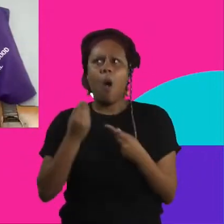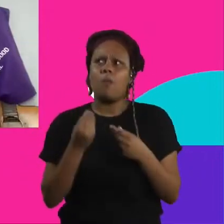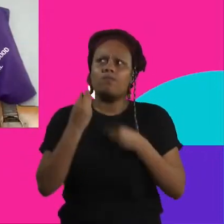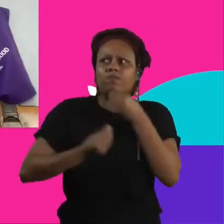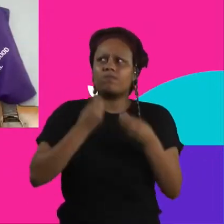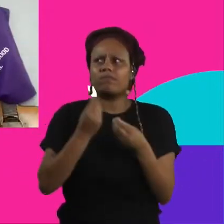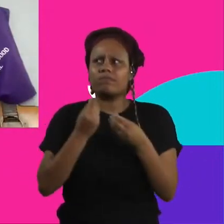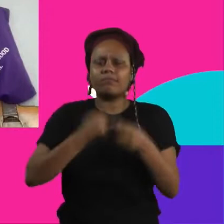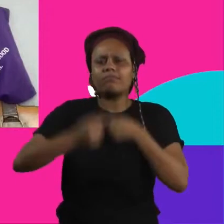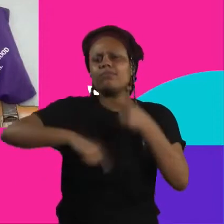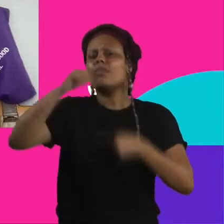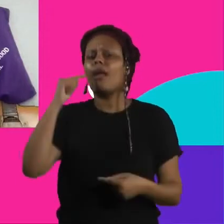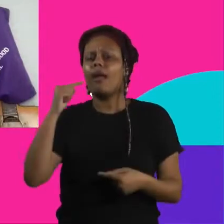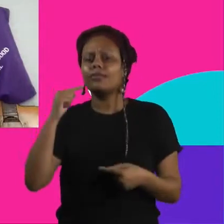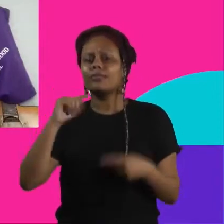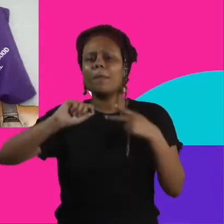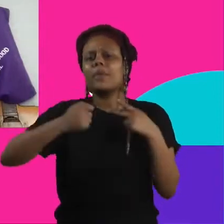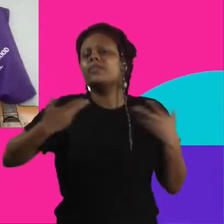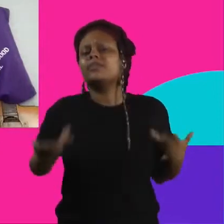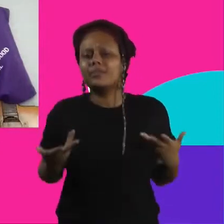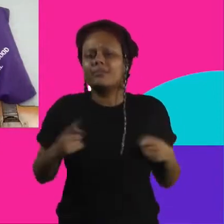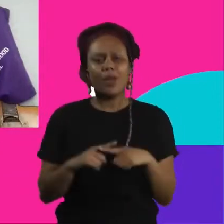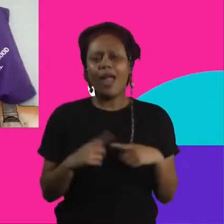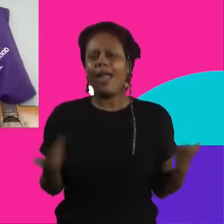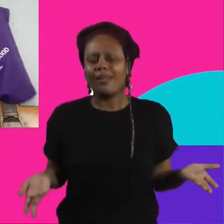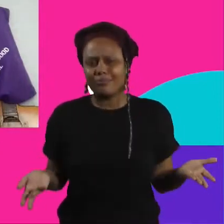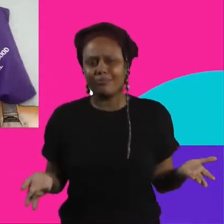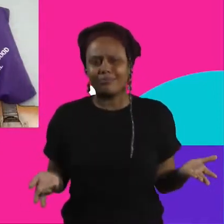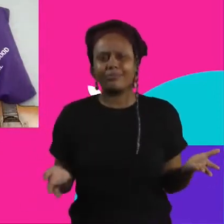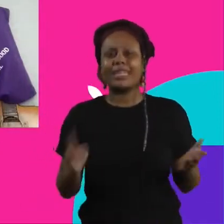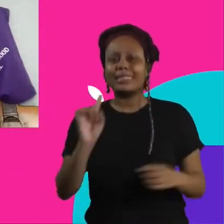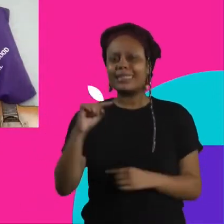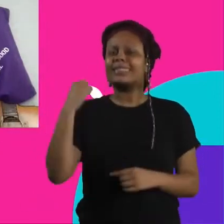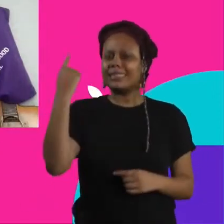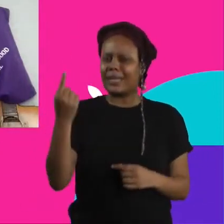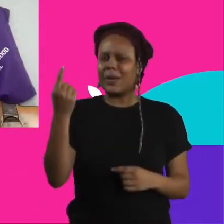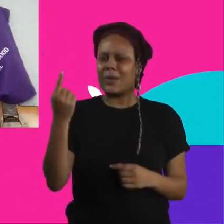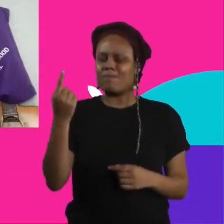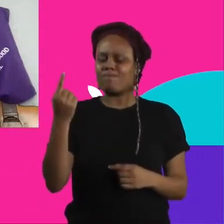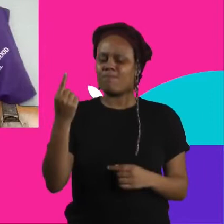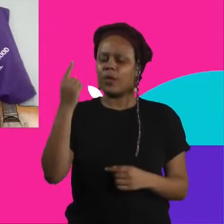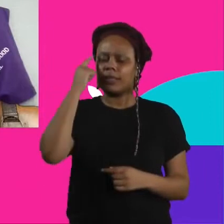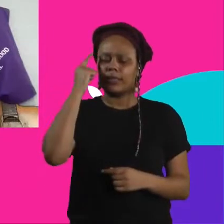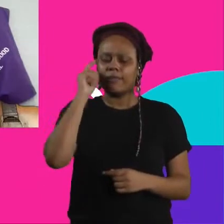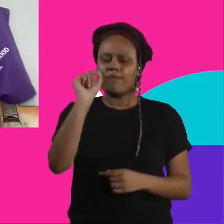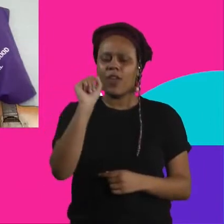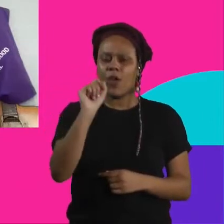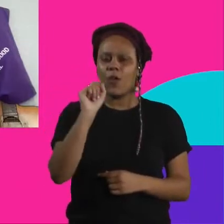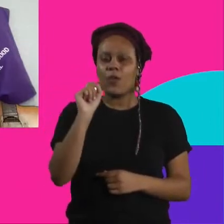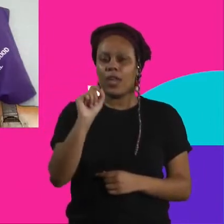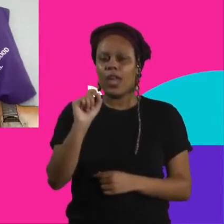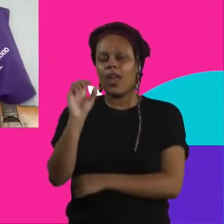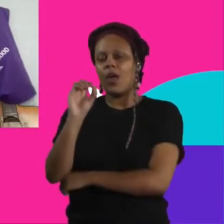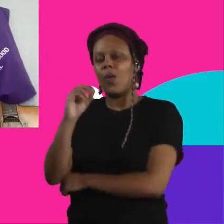definitivamente um sucesso. Mas virá, depois do fator Pix, uma outra onda chamada Open Banking.